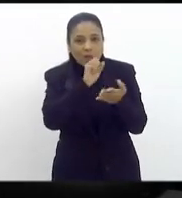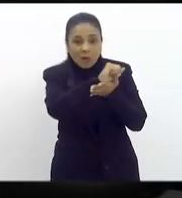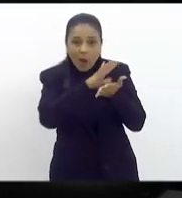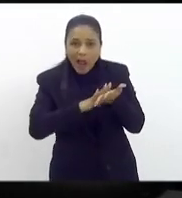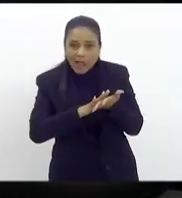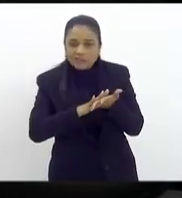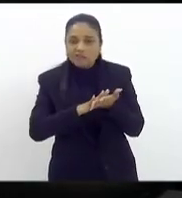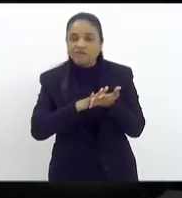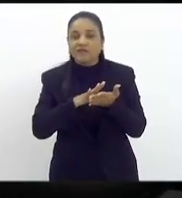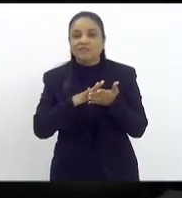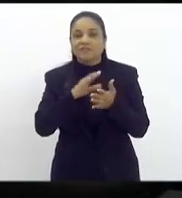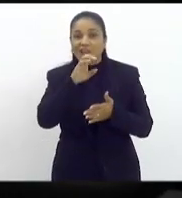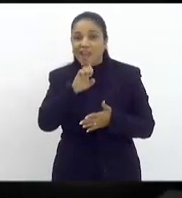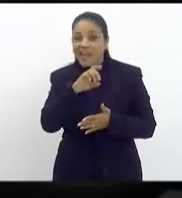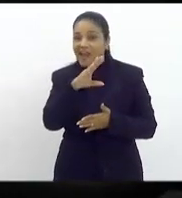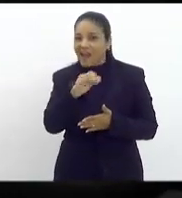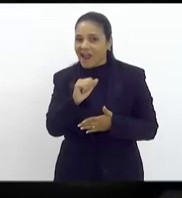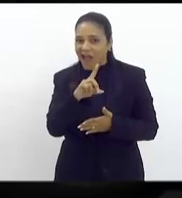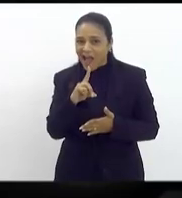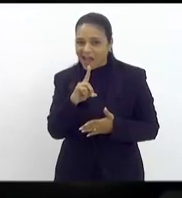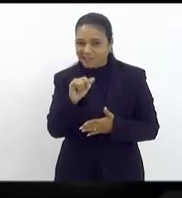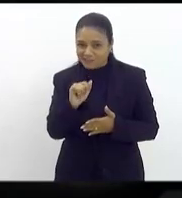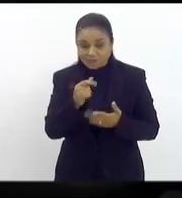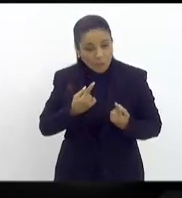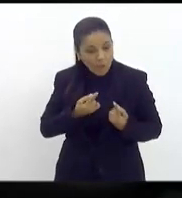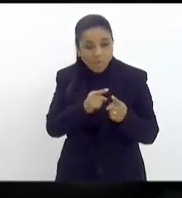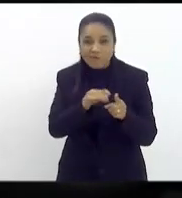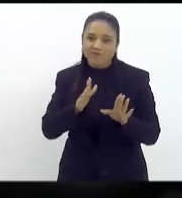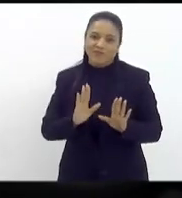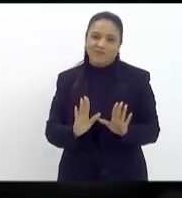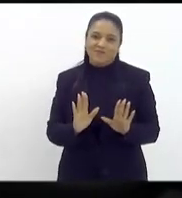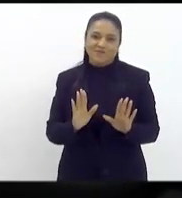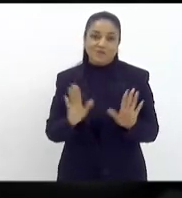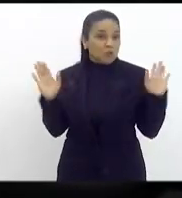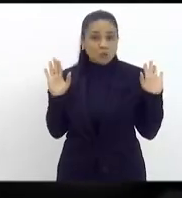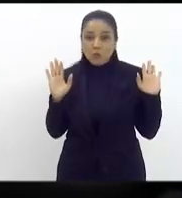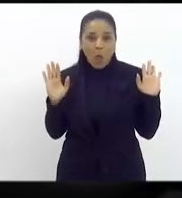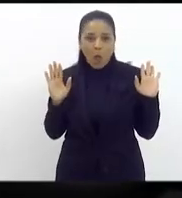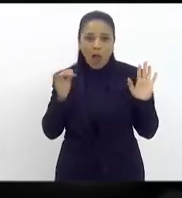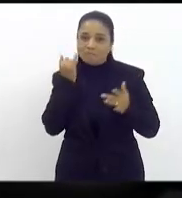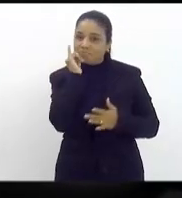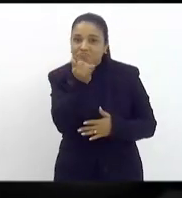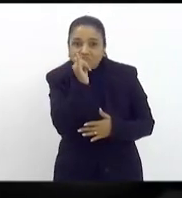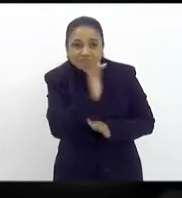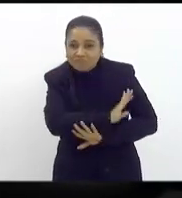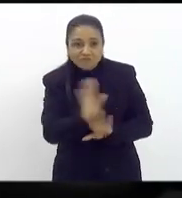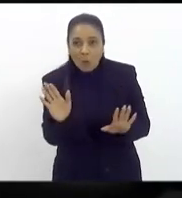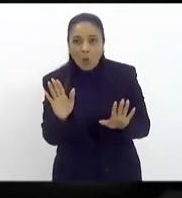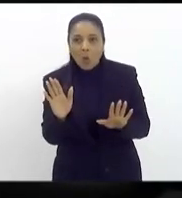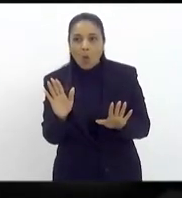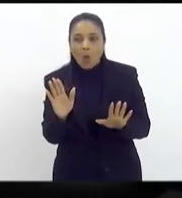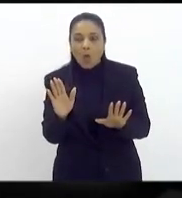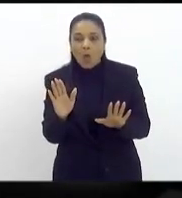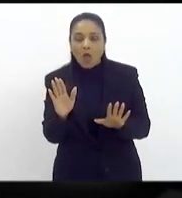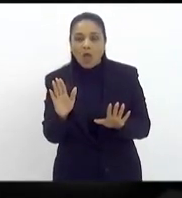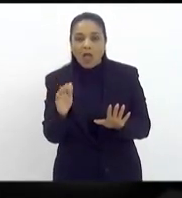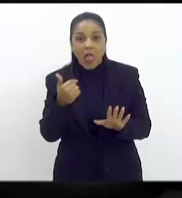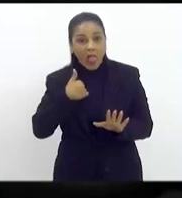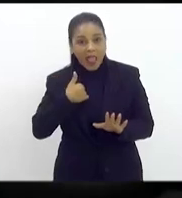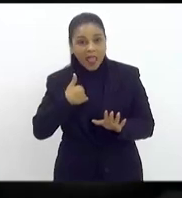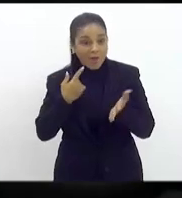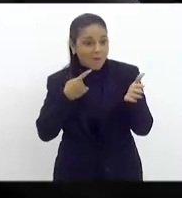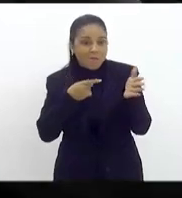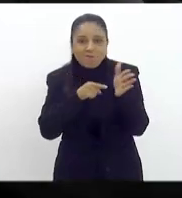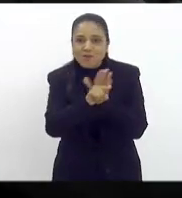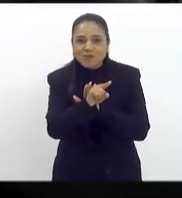ECAD. Essa foi a provocação. Eu só queria falar isso, presidente. Eu não consigo mais falar. Excelente. Deputado Ricardo Macedo. Vossa Excelência